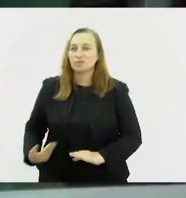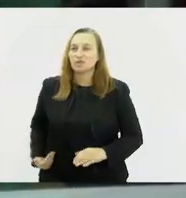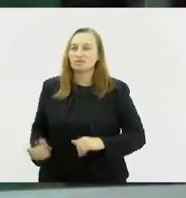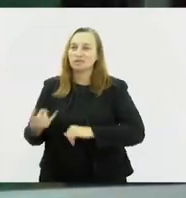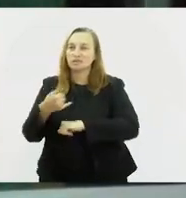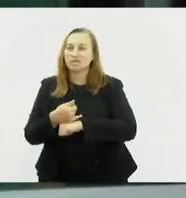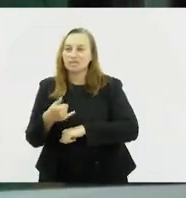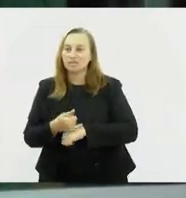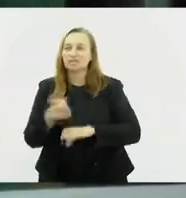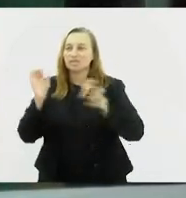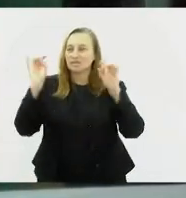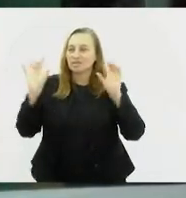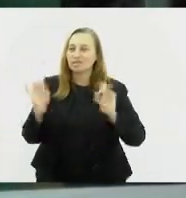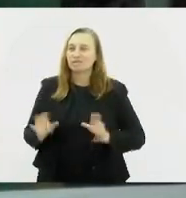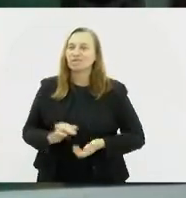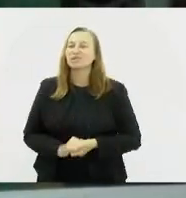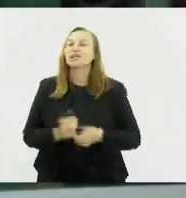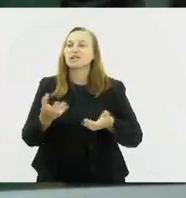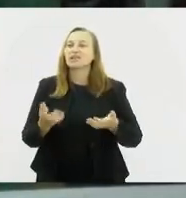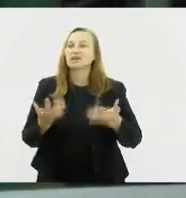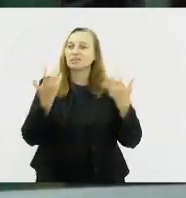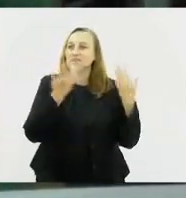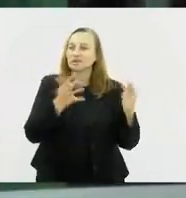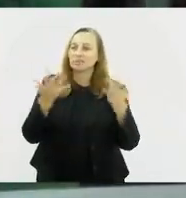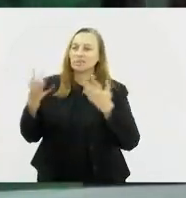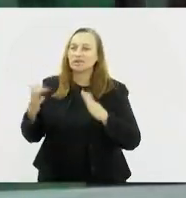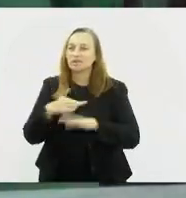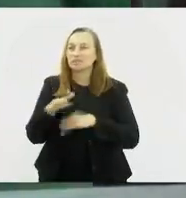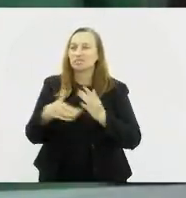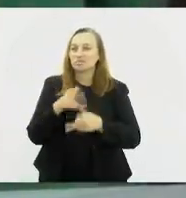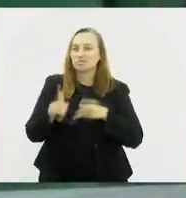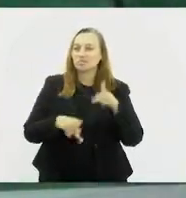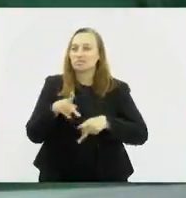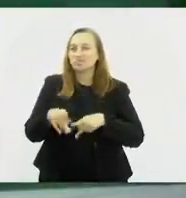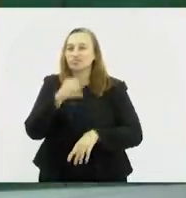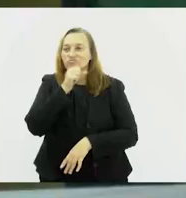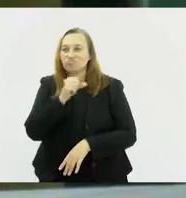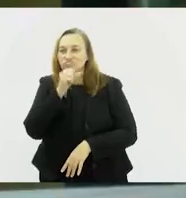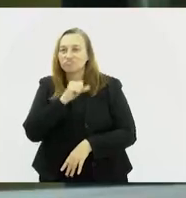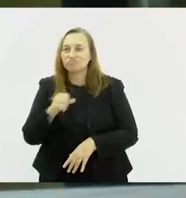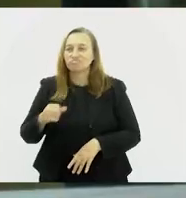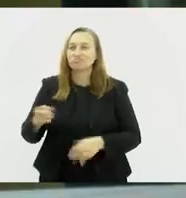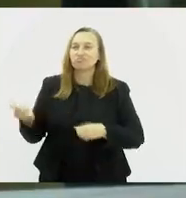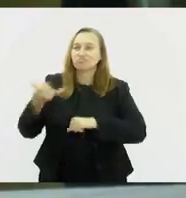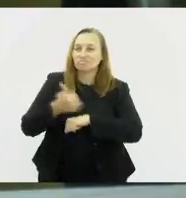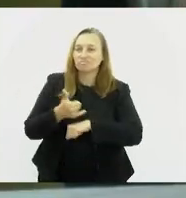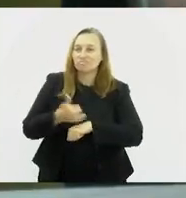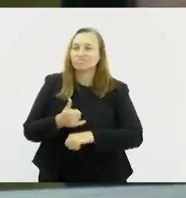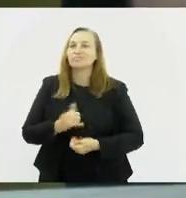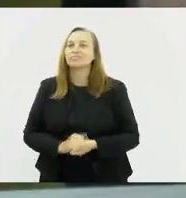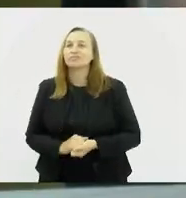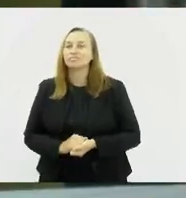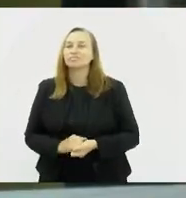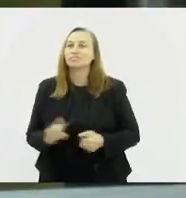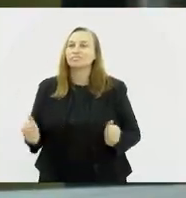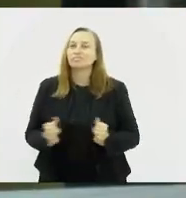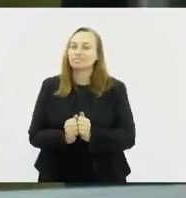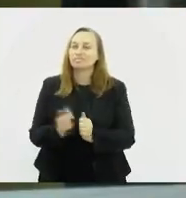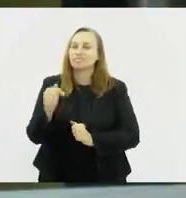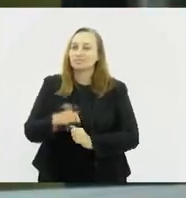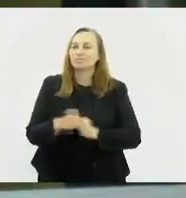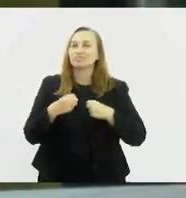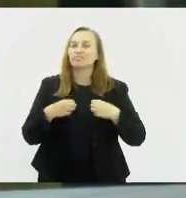Em especial, quero cumprimentar toda a população idosa de Volta Redonda que está aqui participando dessa